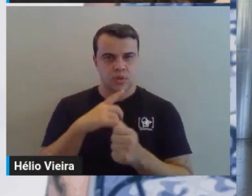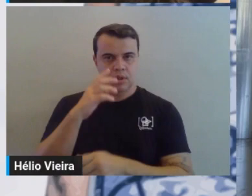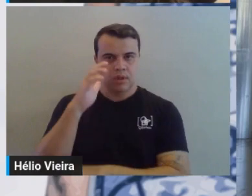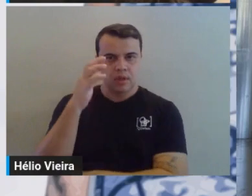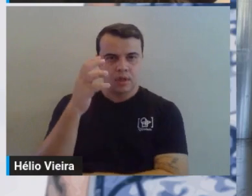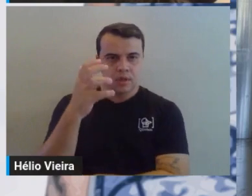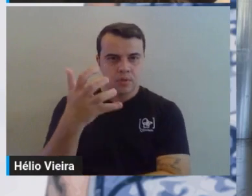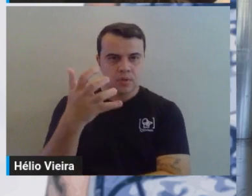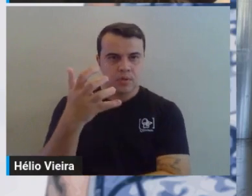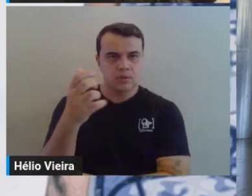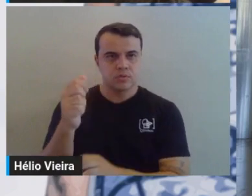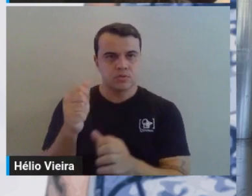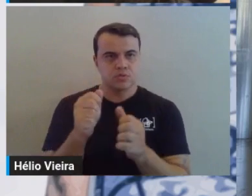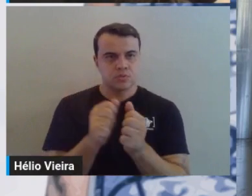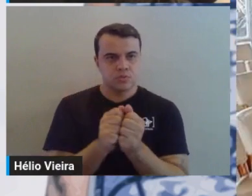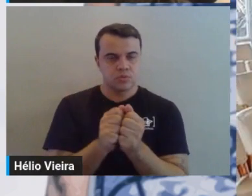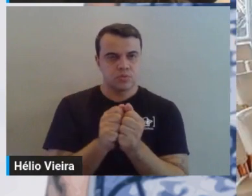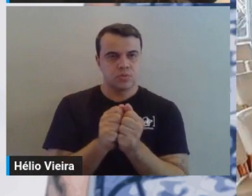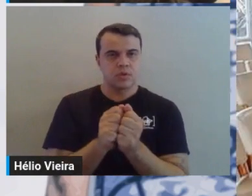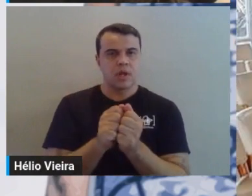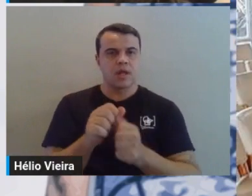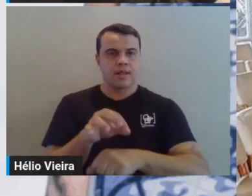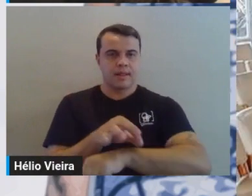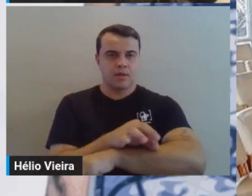natureza com a arquitetura.